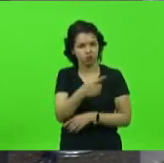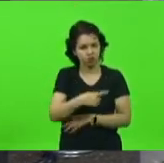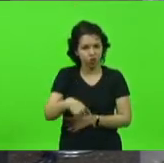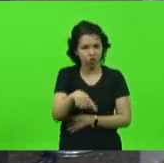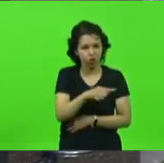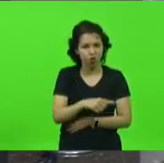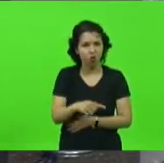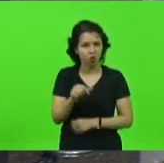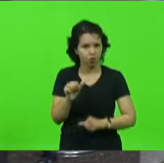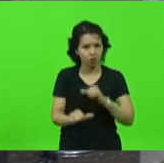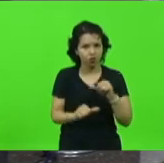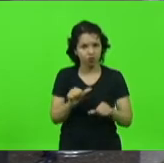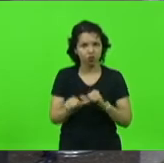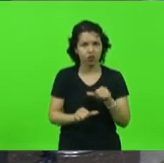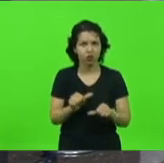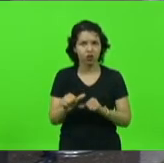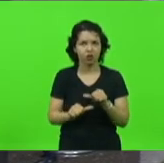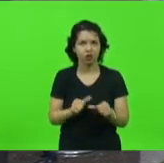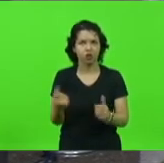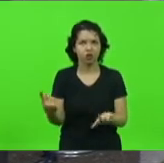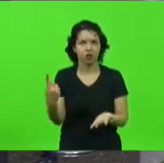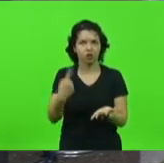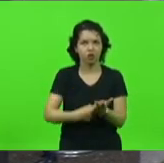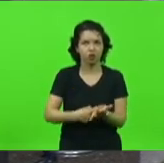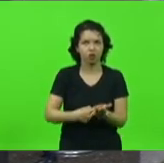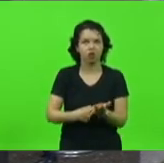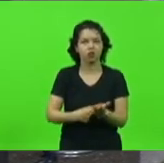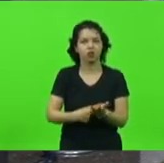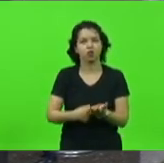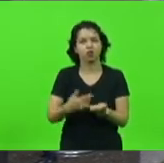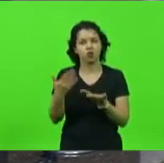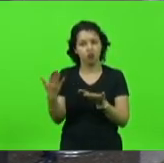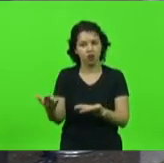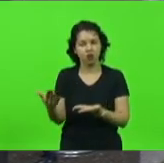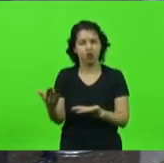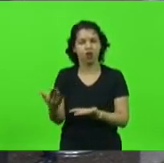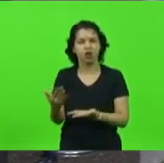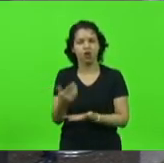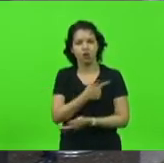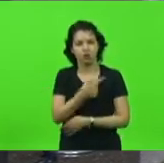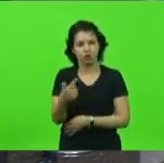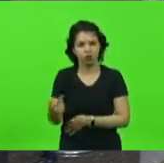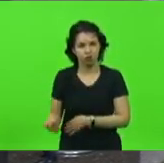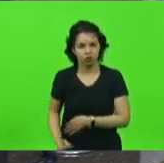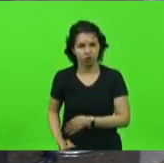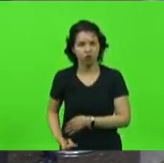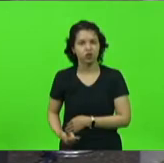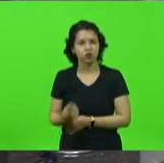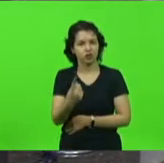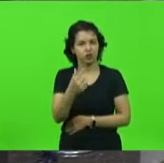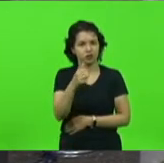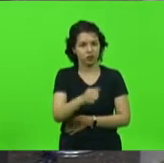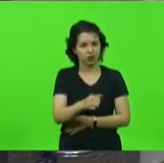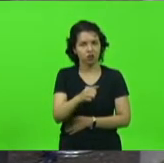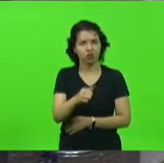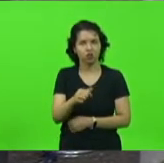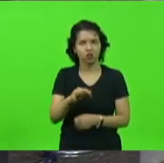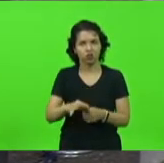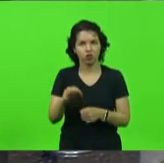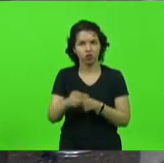vamos modificar um acordo firmado entre o governo e 17 entidades durante o ano de